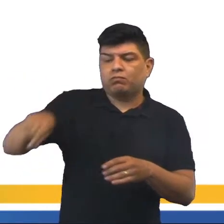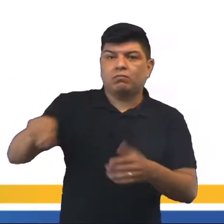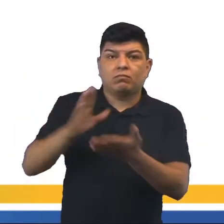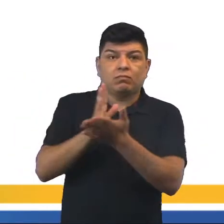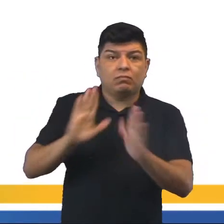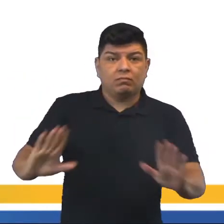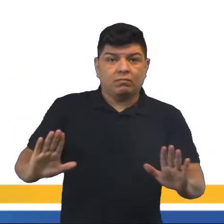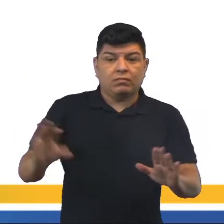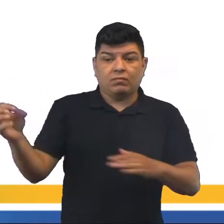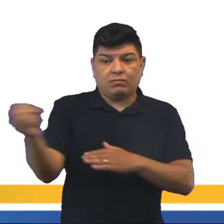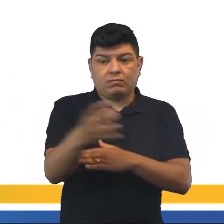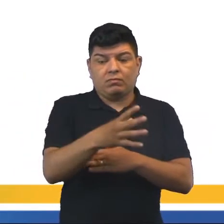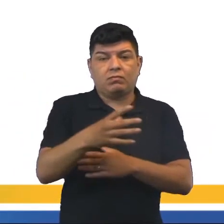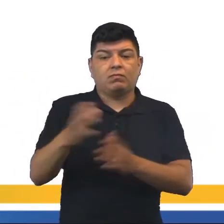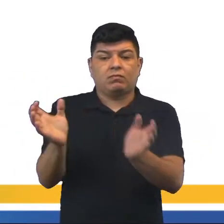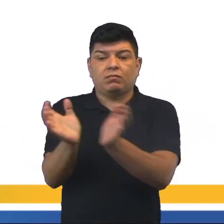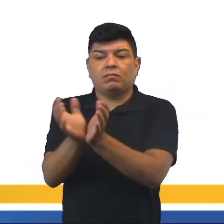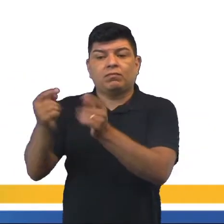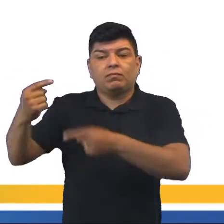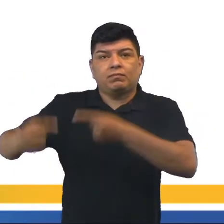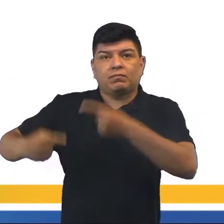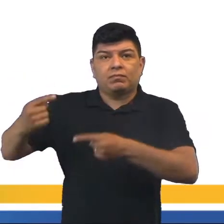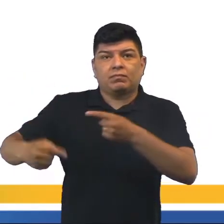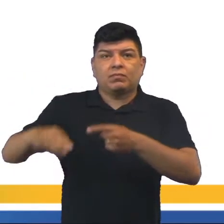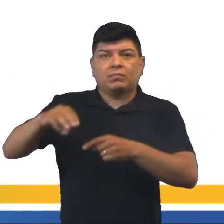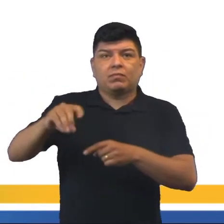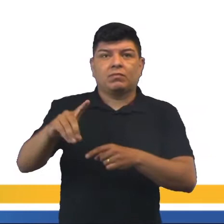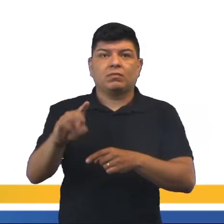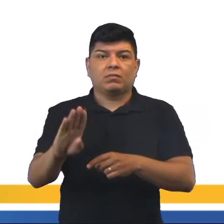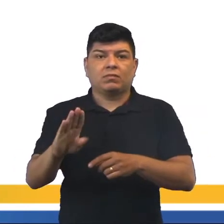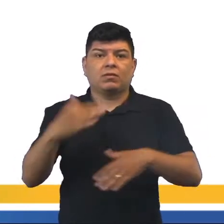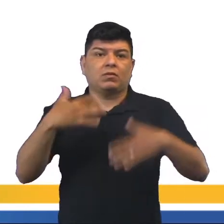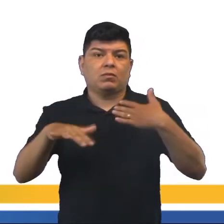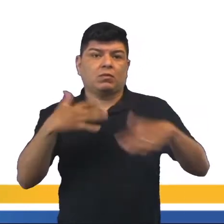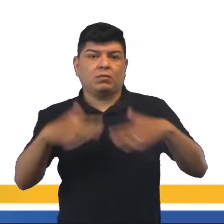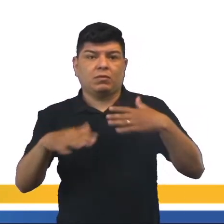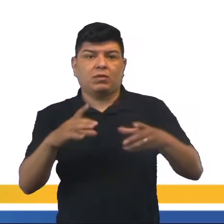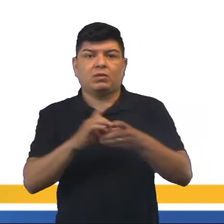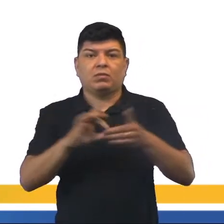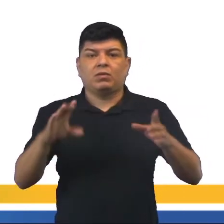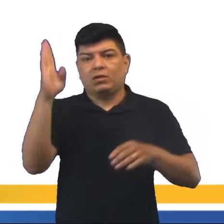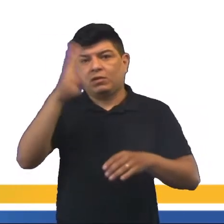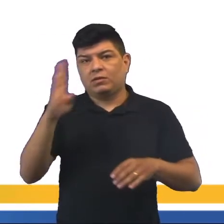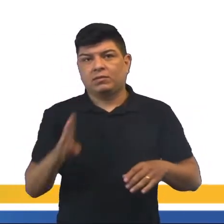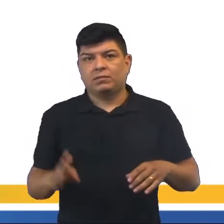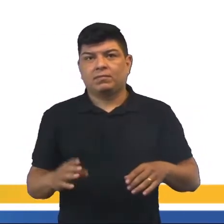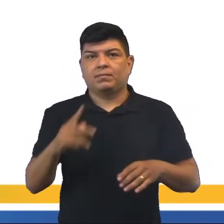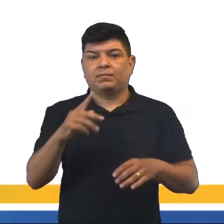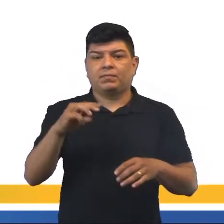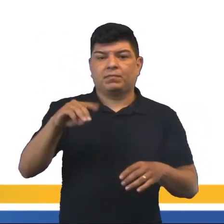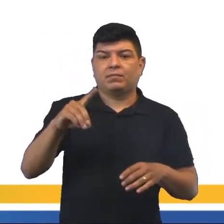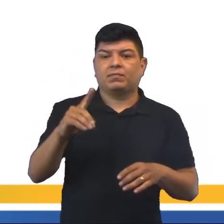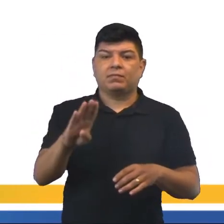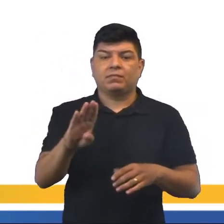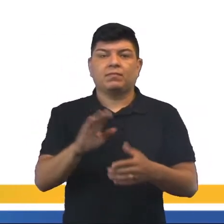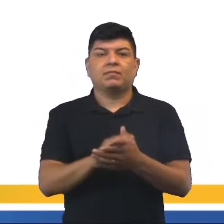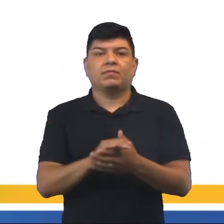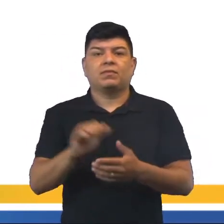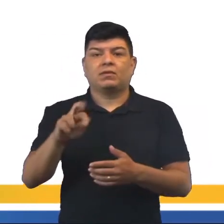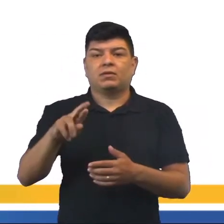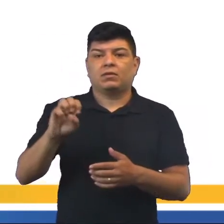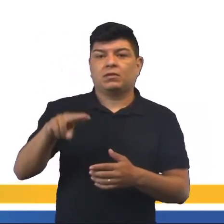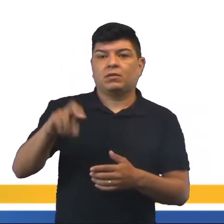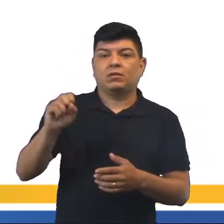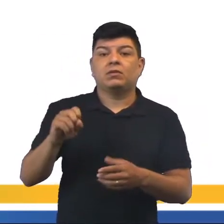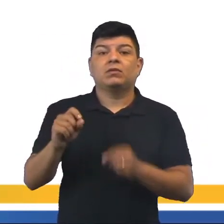partidos políticos. O MDB virou o Partido do Movimento Democrático Brasileiro, PMDB, e a ARENA virou o